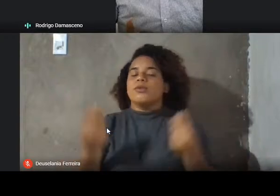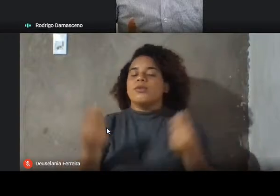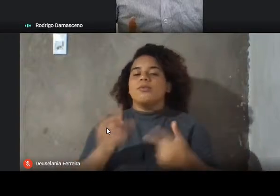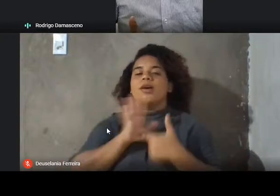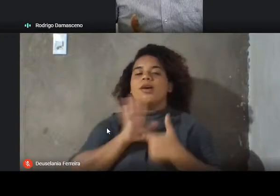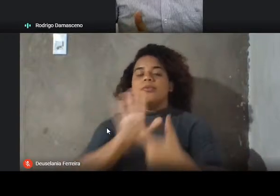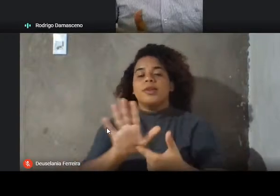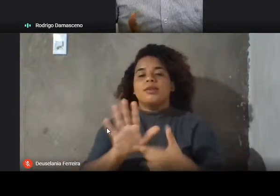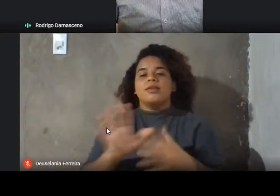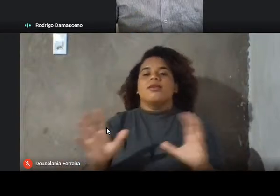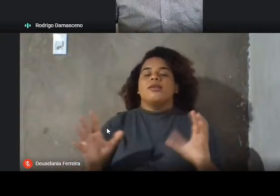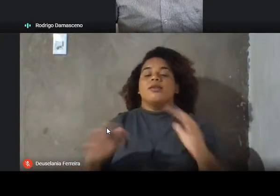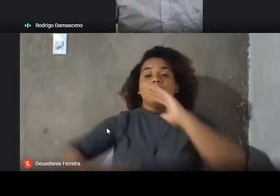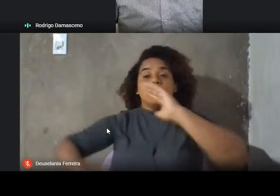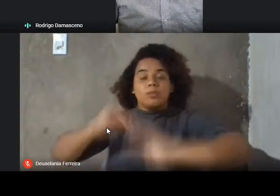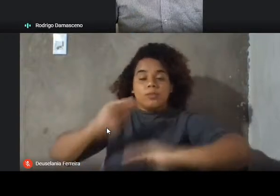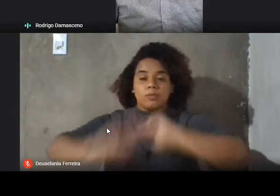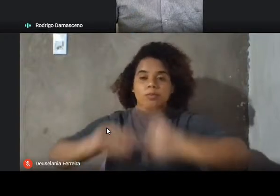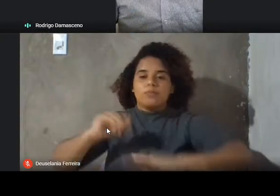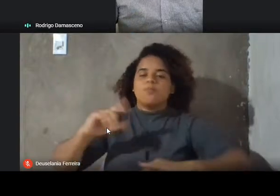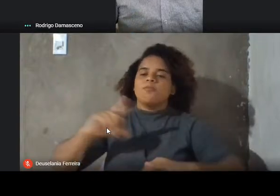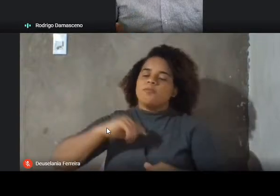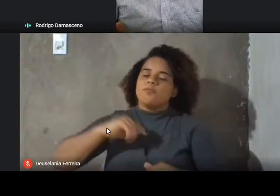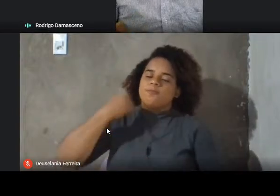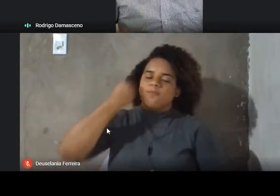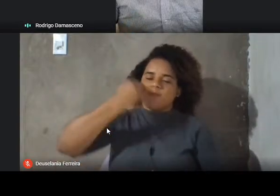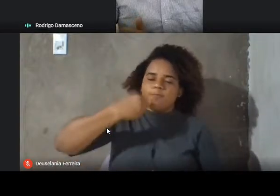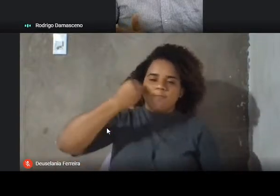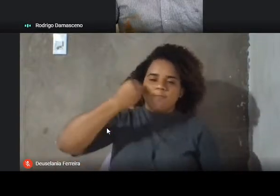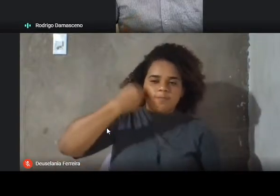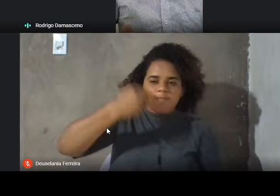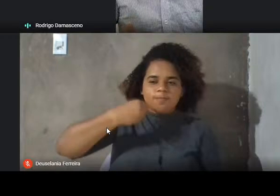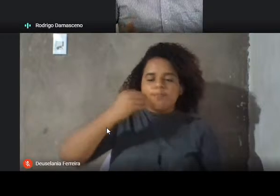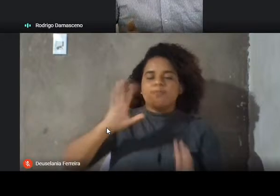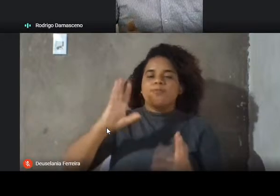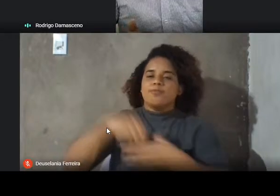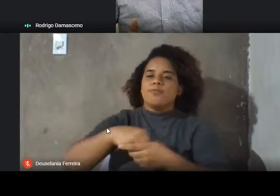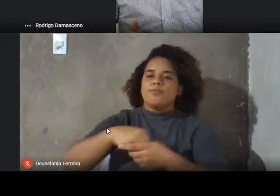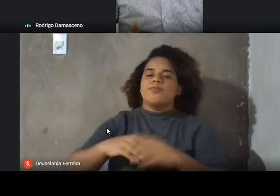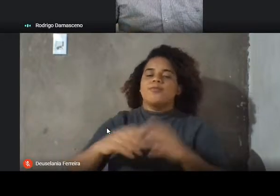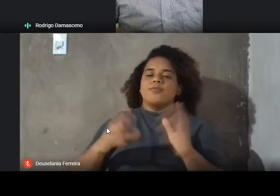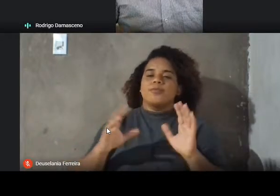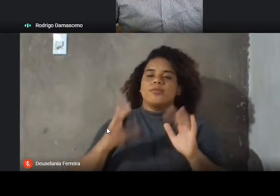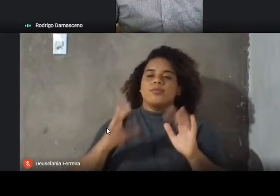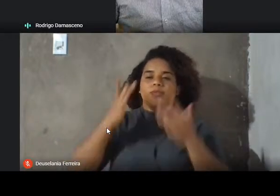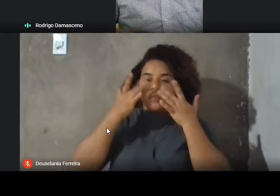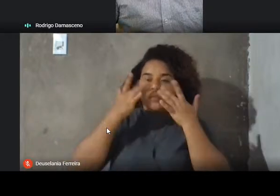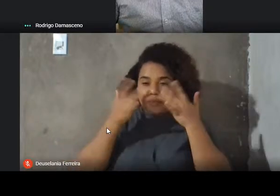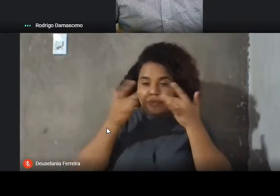um profissional que tem uma vasta experiência dentro do contexto de teatro,